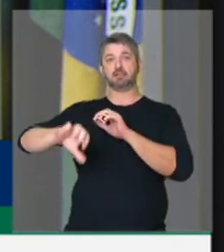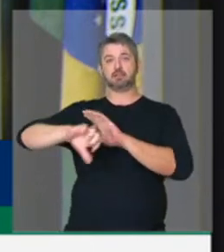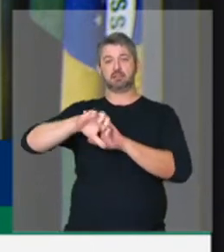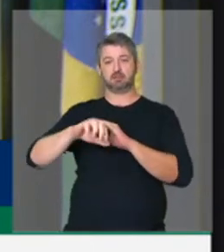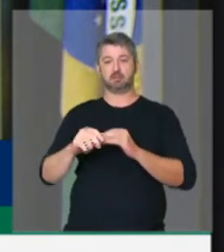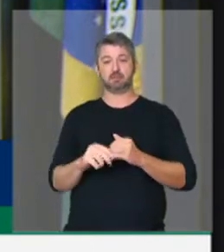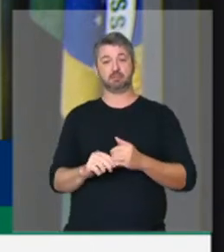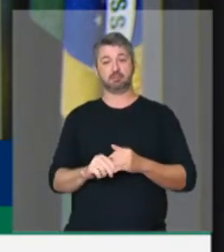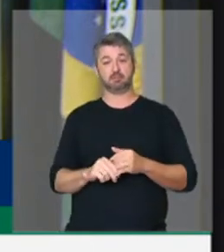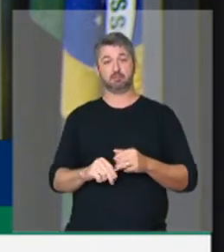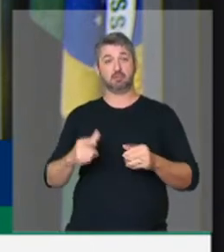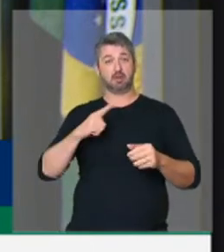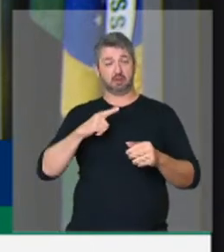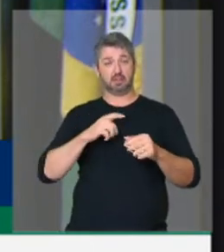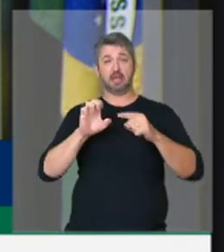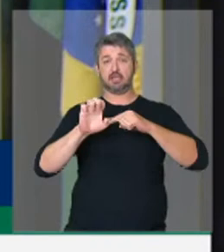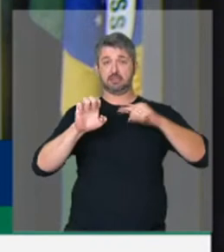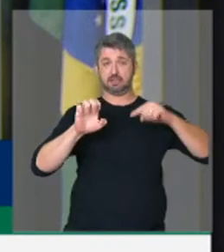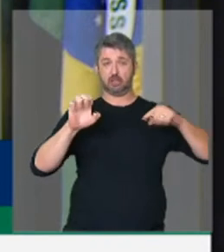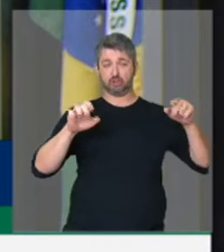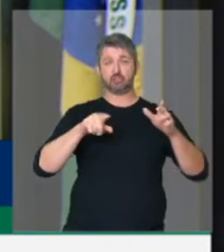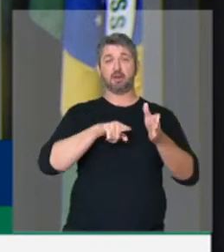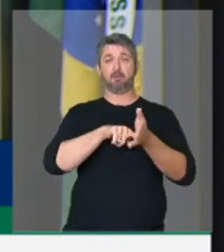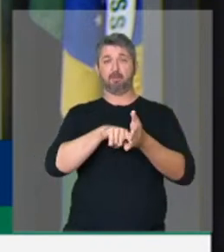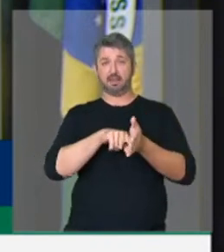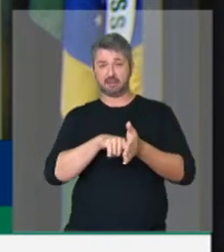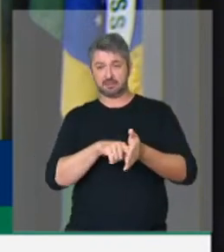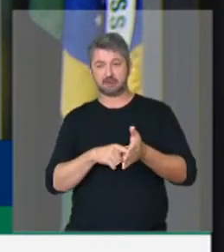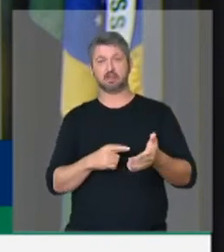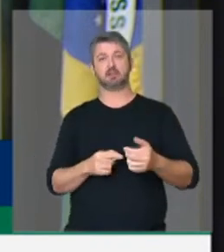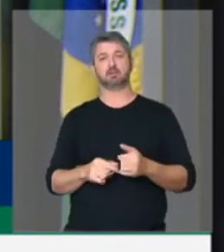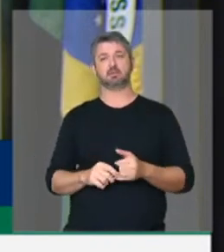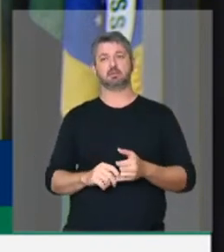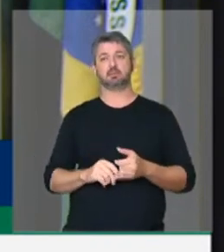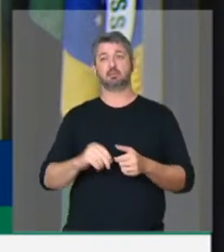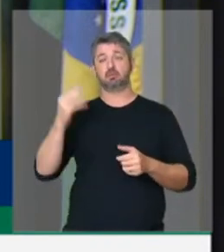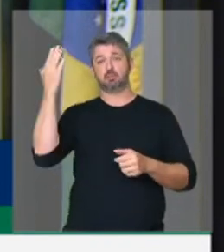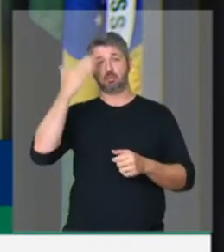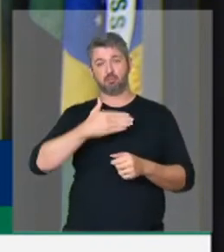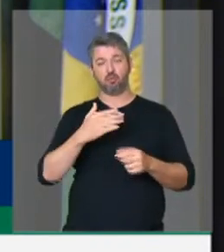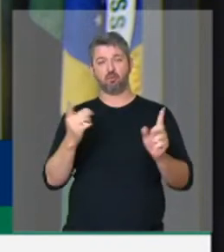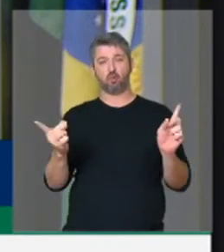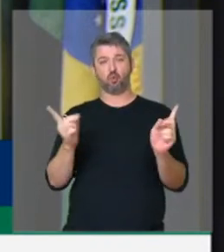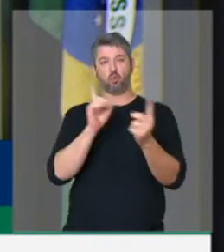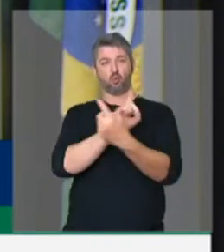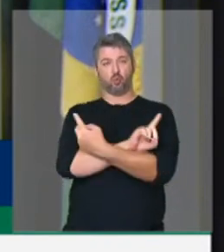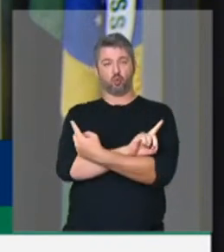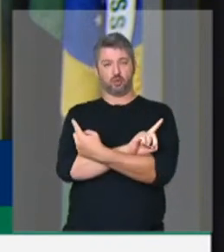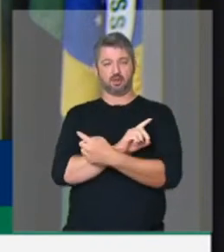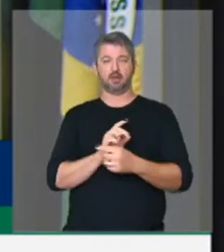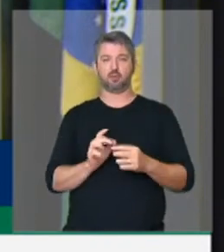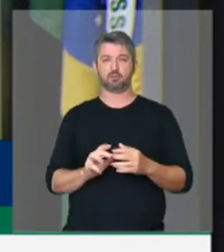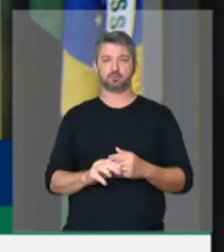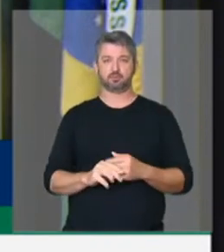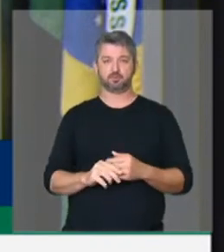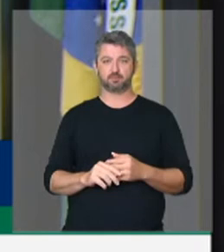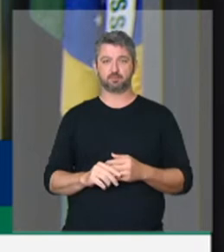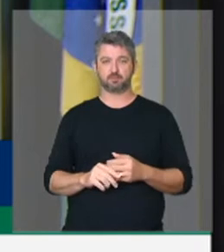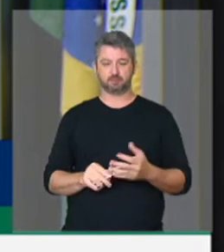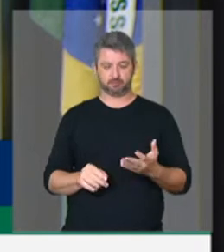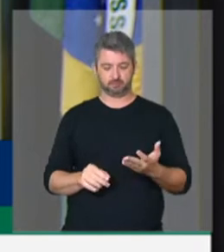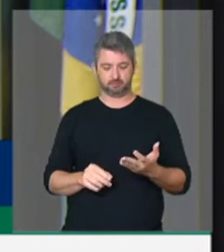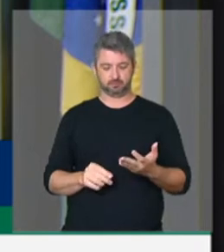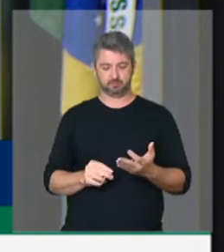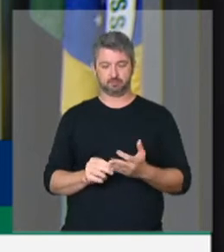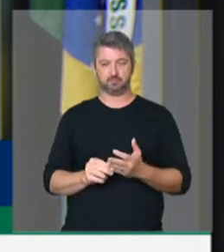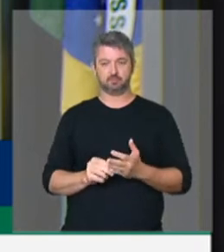nós temos números, pesquisas e estatísticas que dizem exatamente o contrário. E